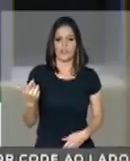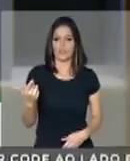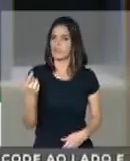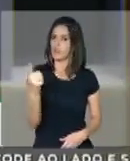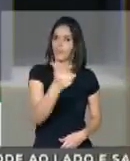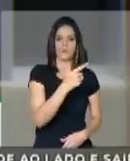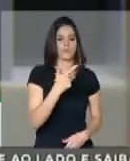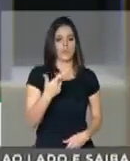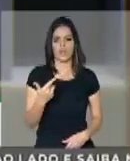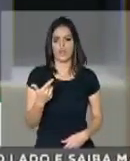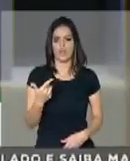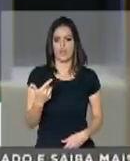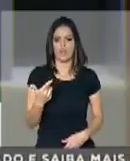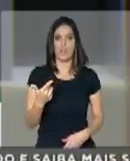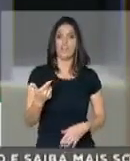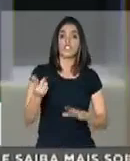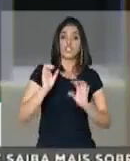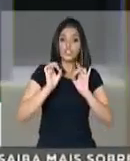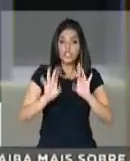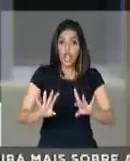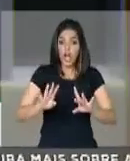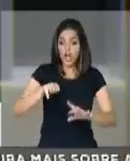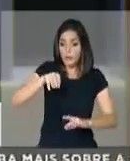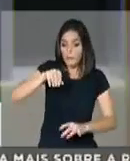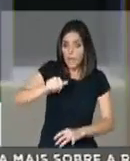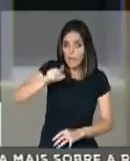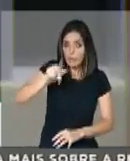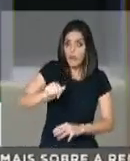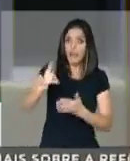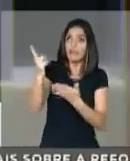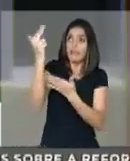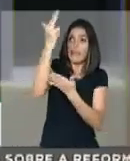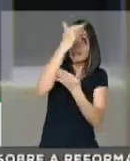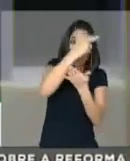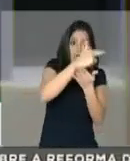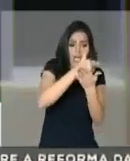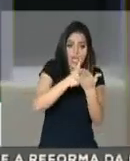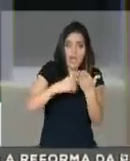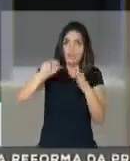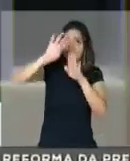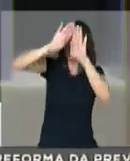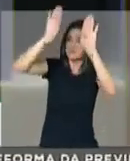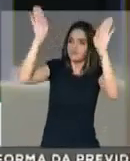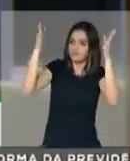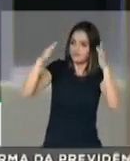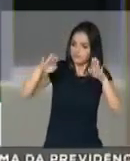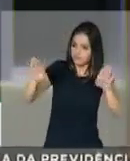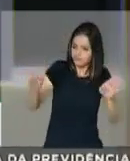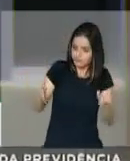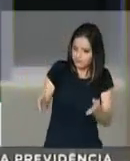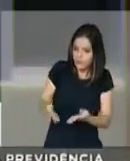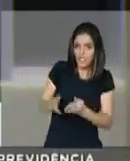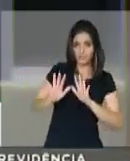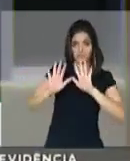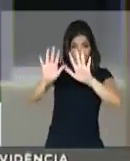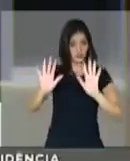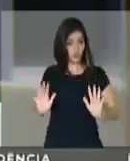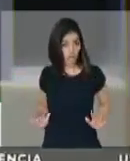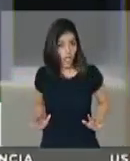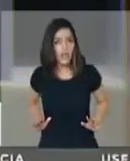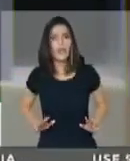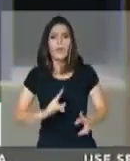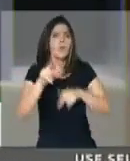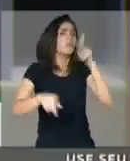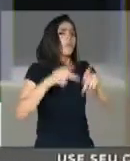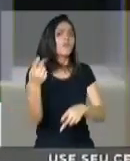do território sem os brasileiros. O Brasil existe para e por causa dos brasileiros, e uma